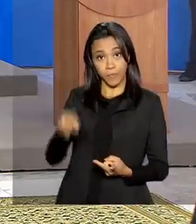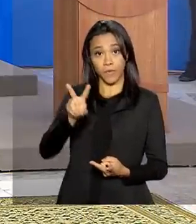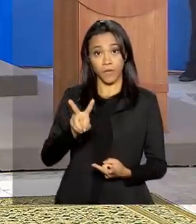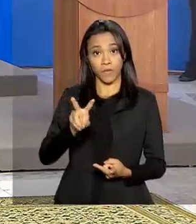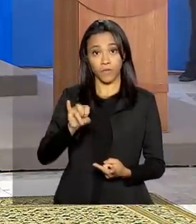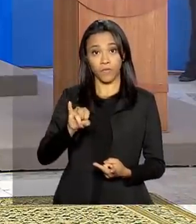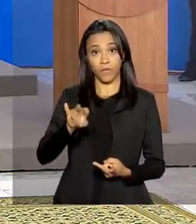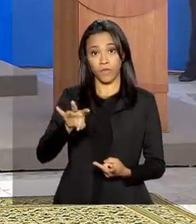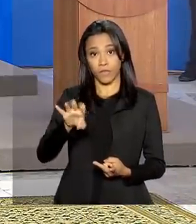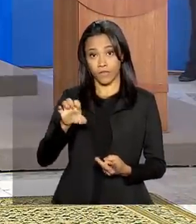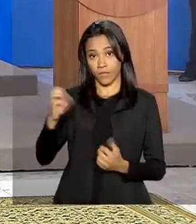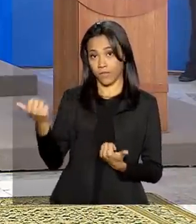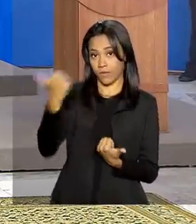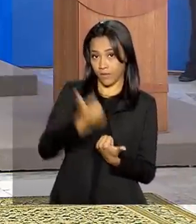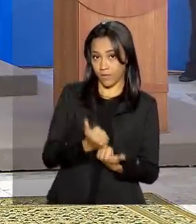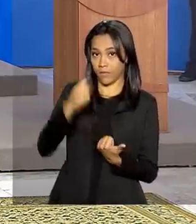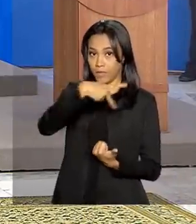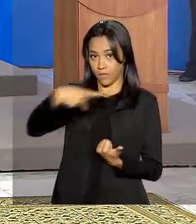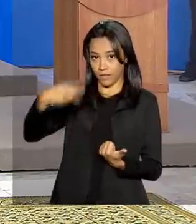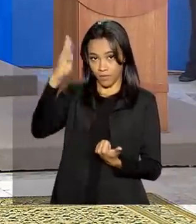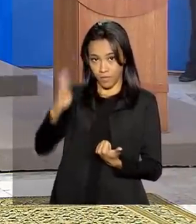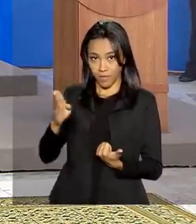hamilton mourão